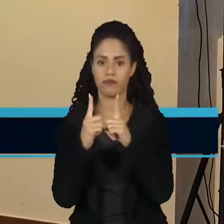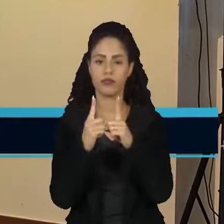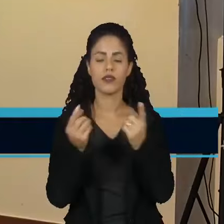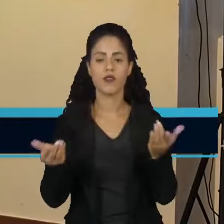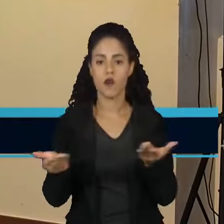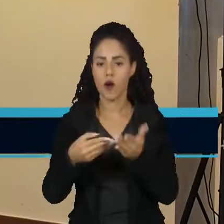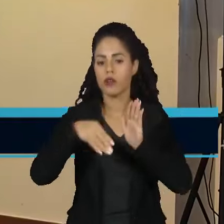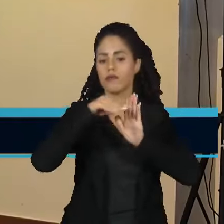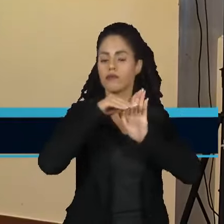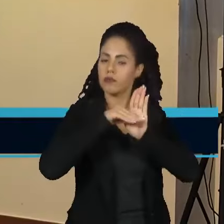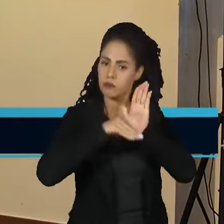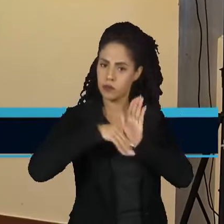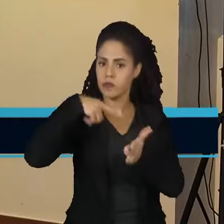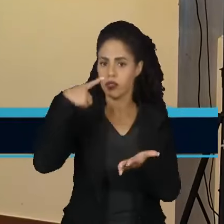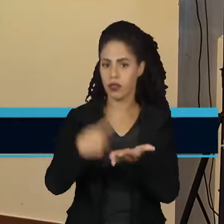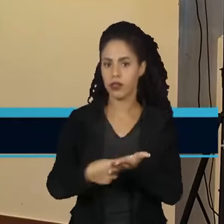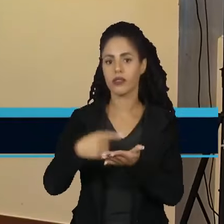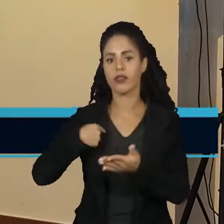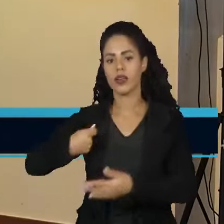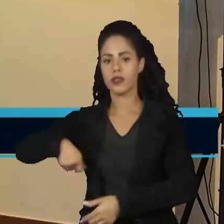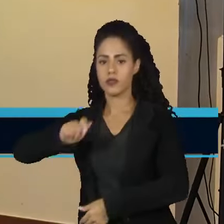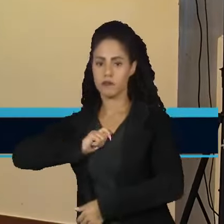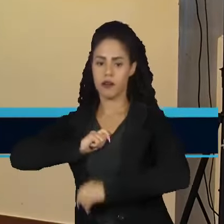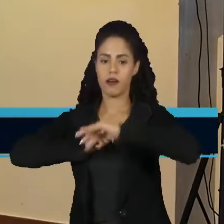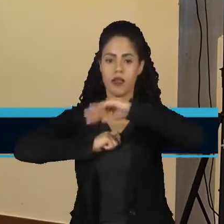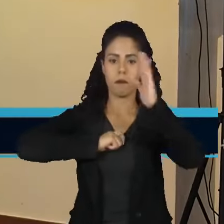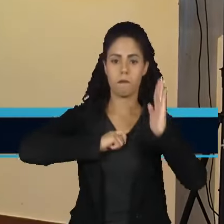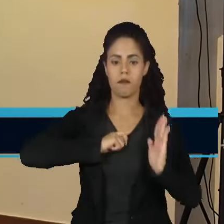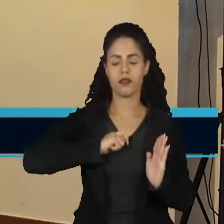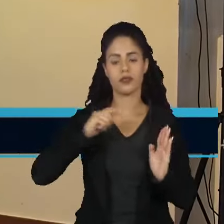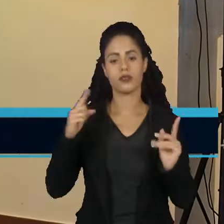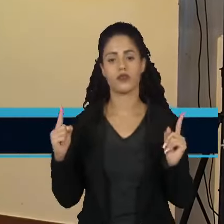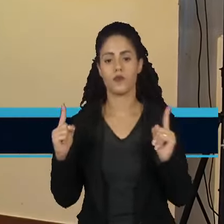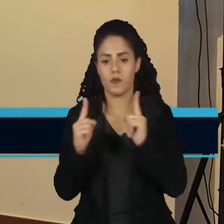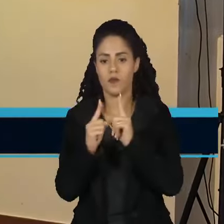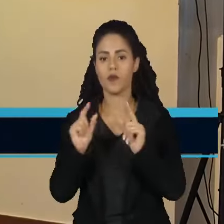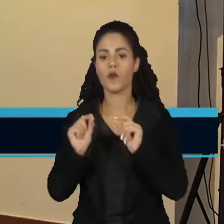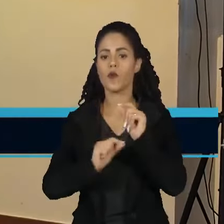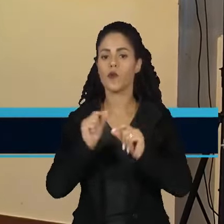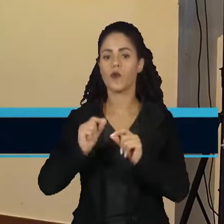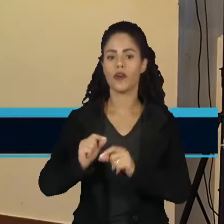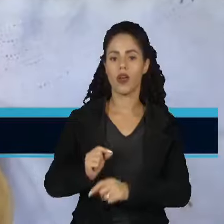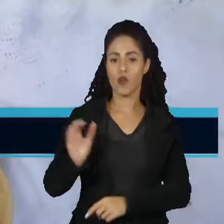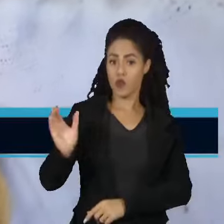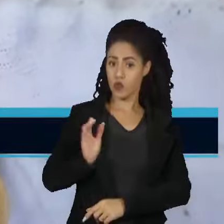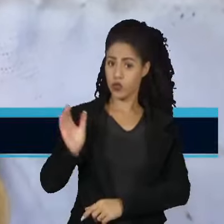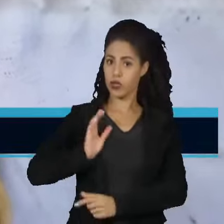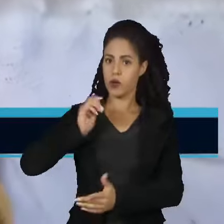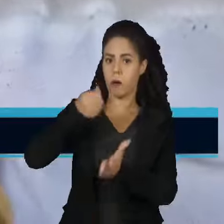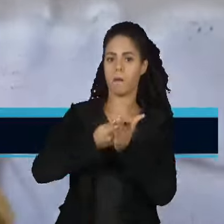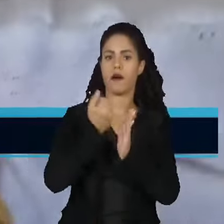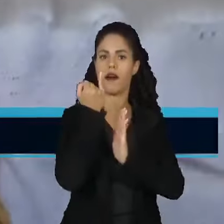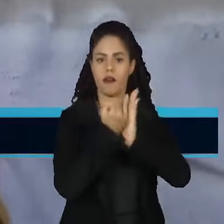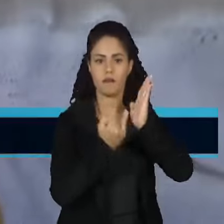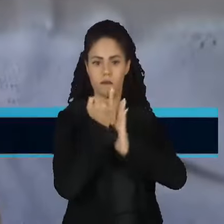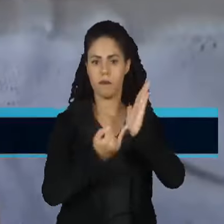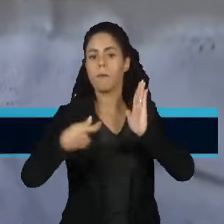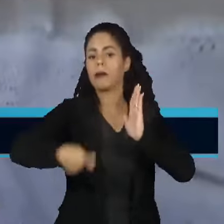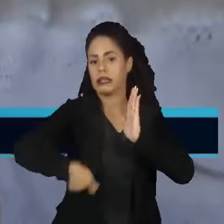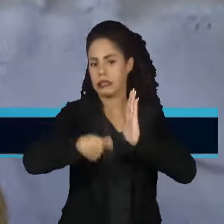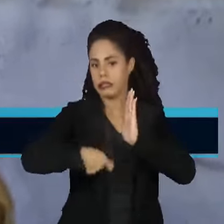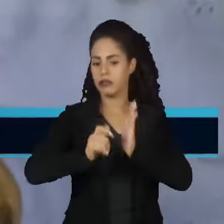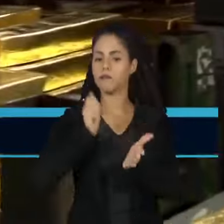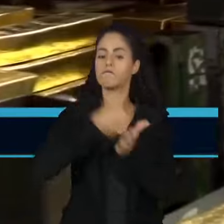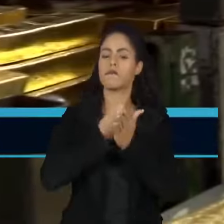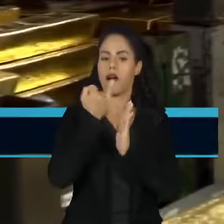pontos comuns entre Brasil e Espanha. Um deles coloca os grandes bilionários na mira, a taxação das grandes fortunas,